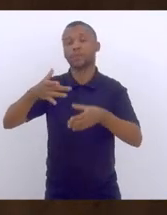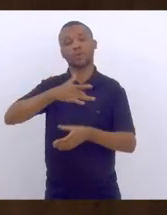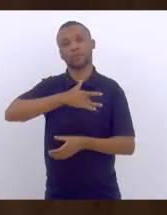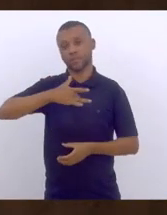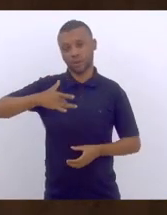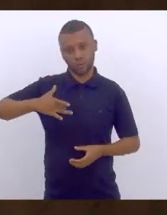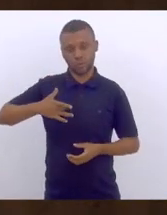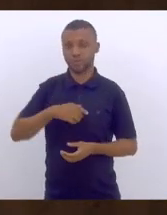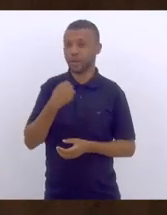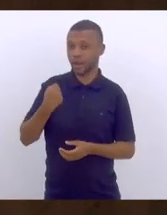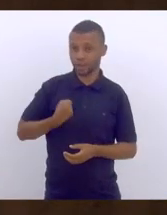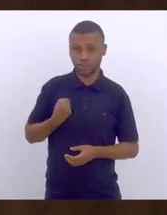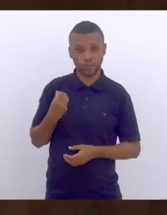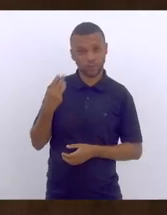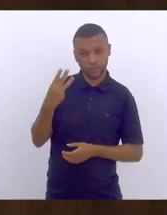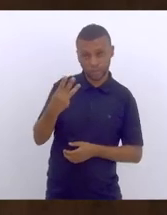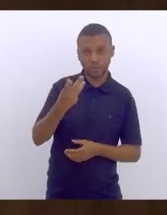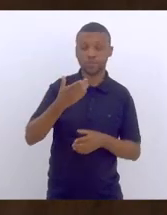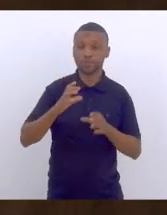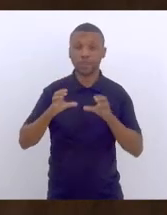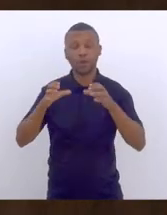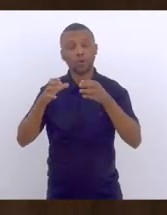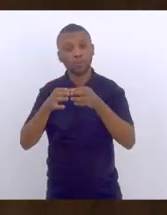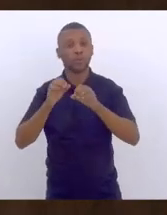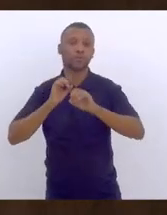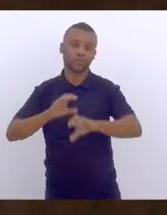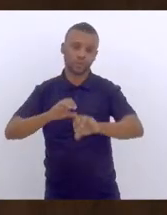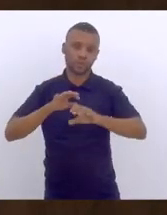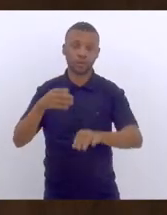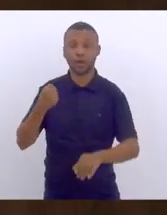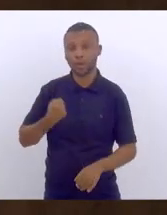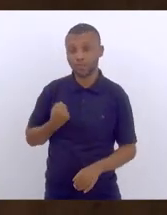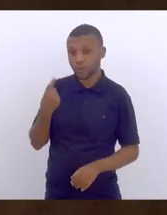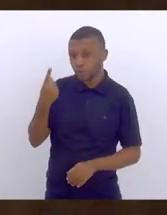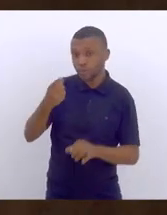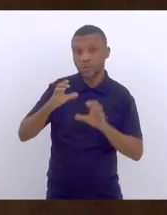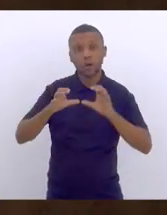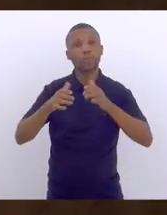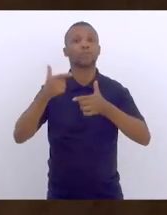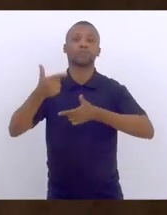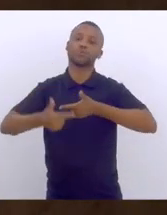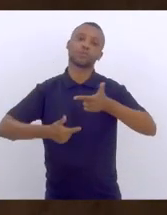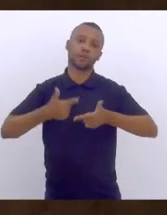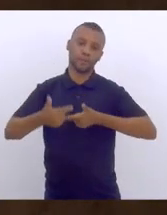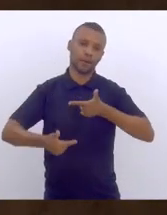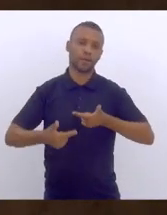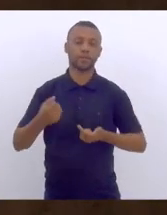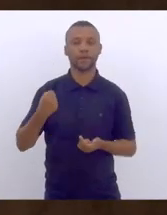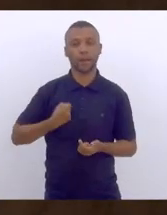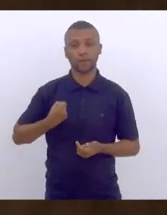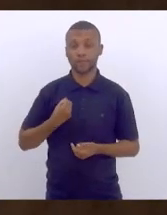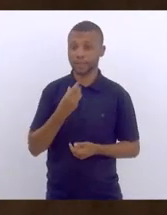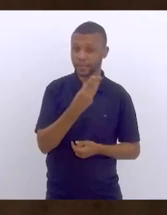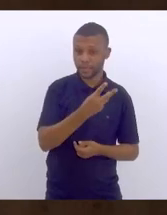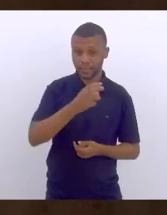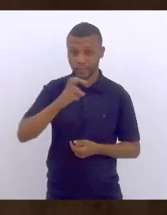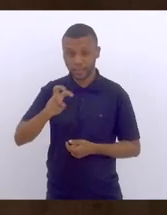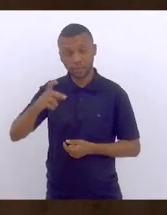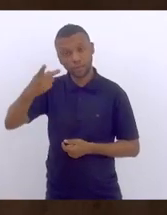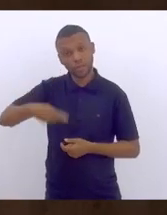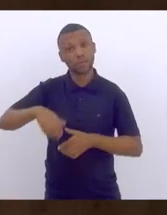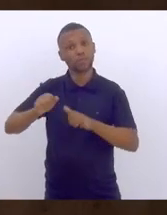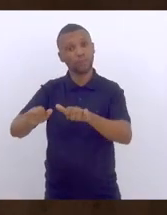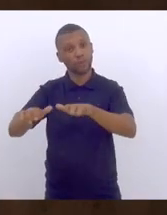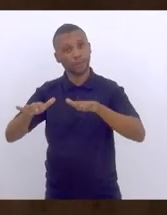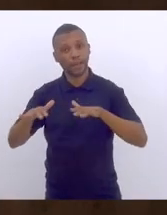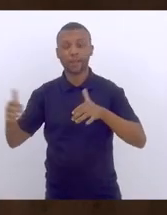número 3 da Comissão de Educação, a número 1 da Comissão de Trabalho, as números 3 e 5 de plenário pela emenda